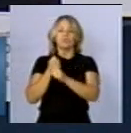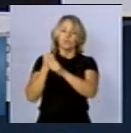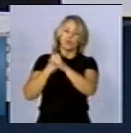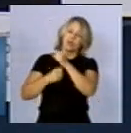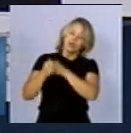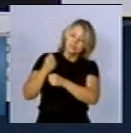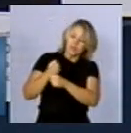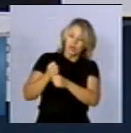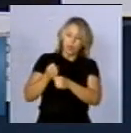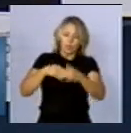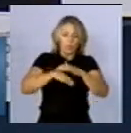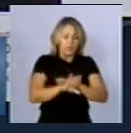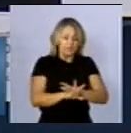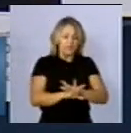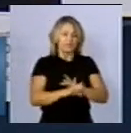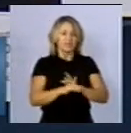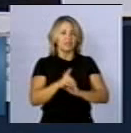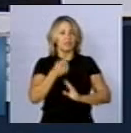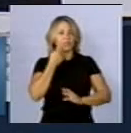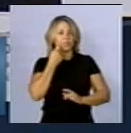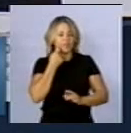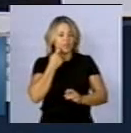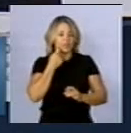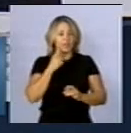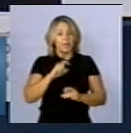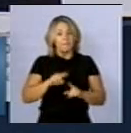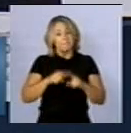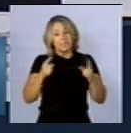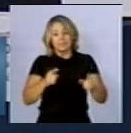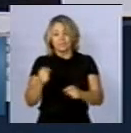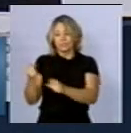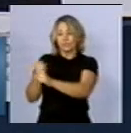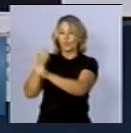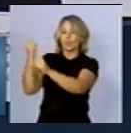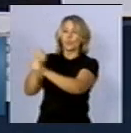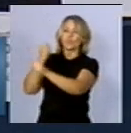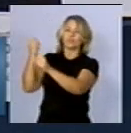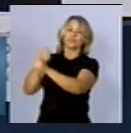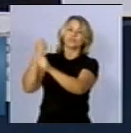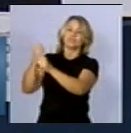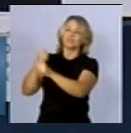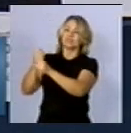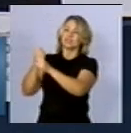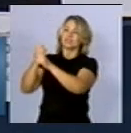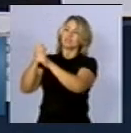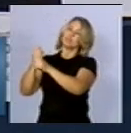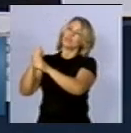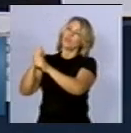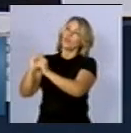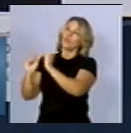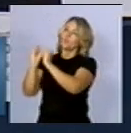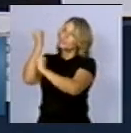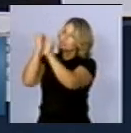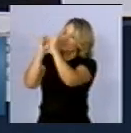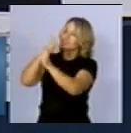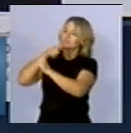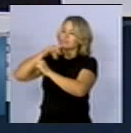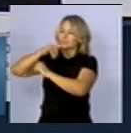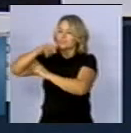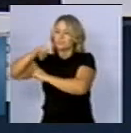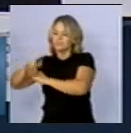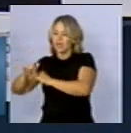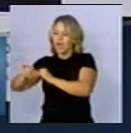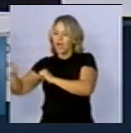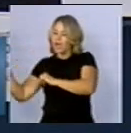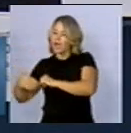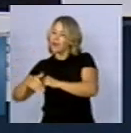eles defumavam enfim e aí foi construído a algumas hidrelétricas abaixo do Rio e